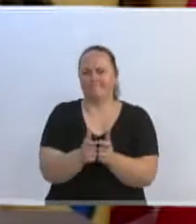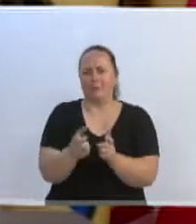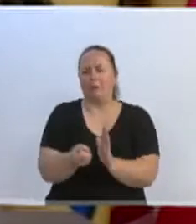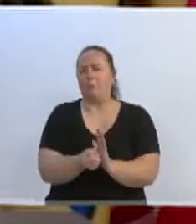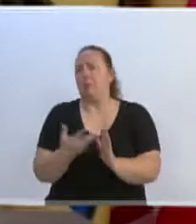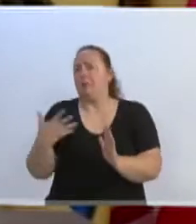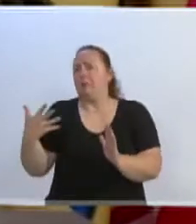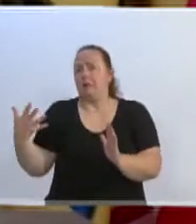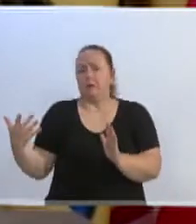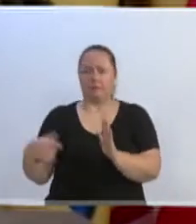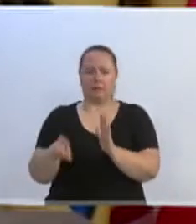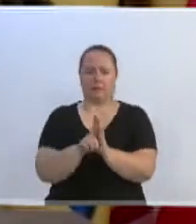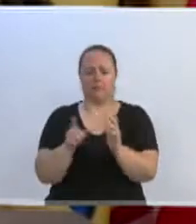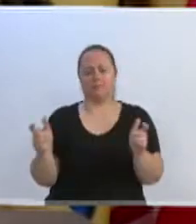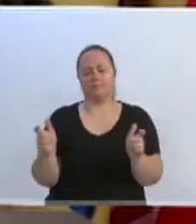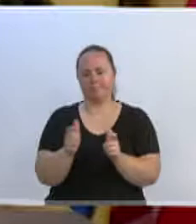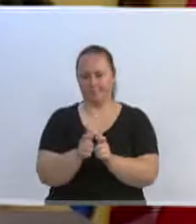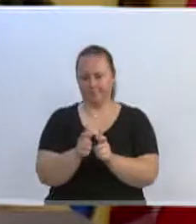leis